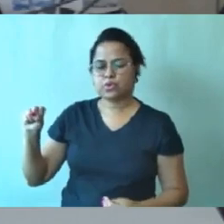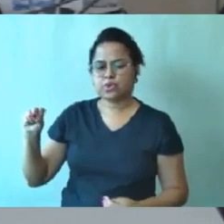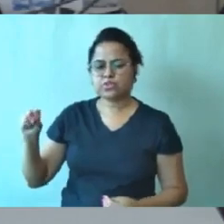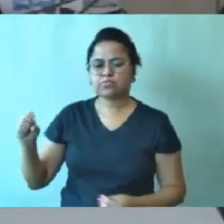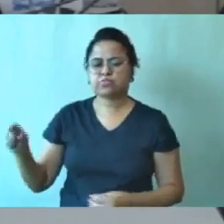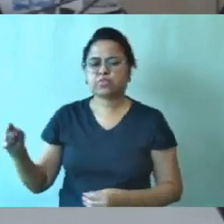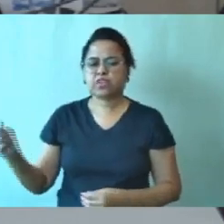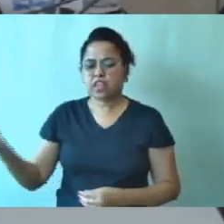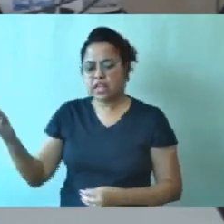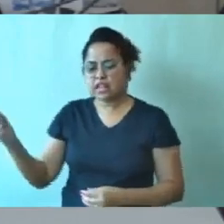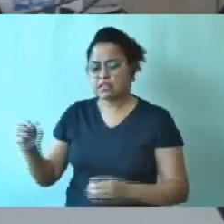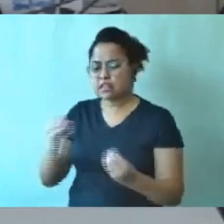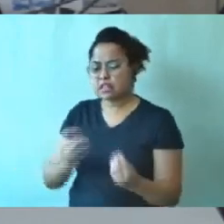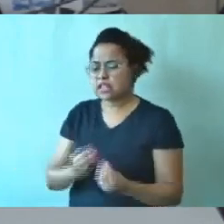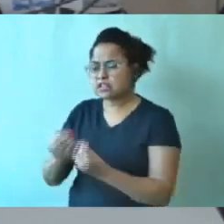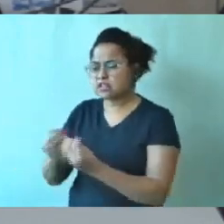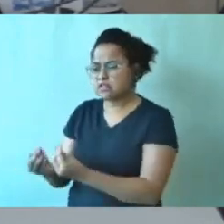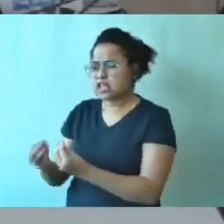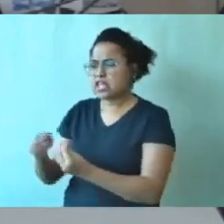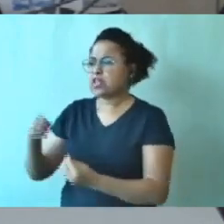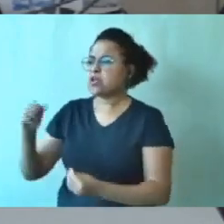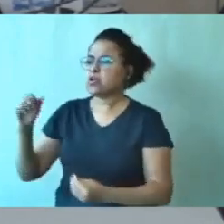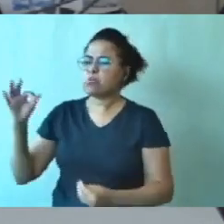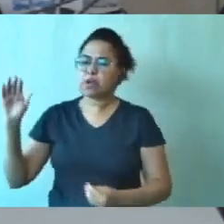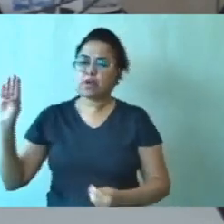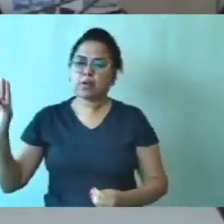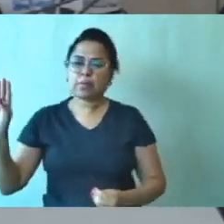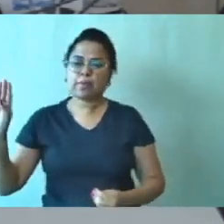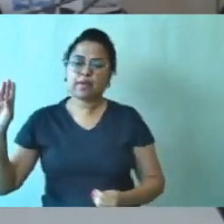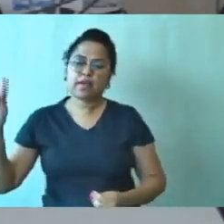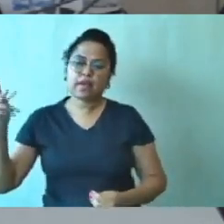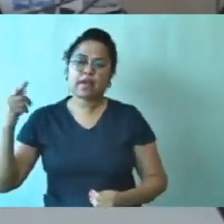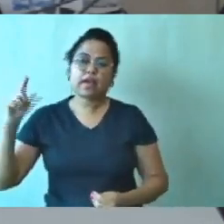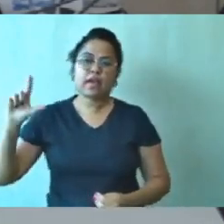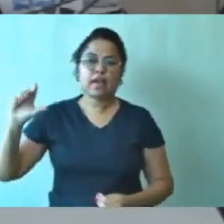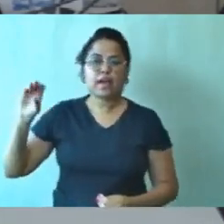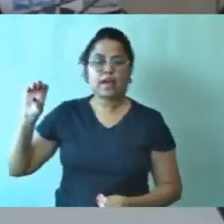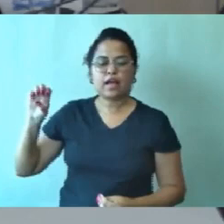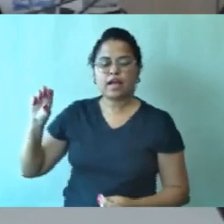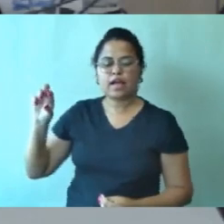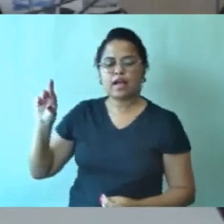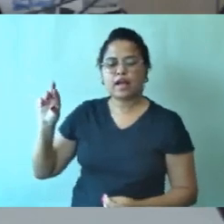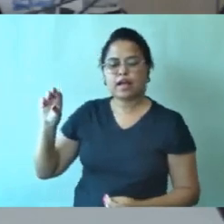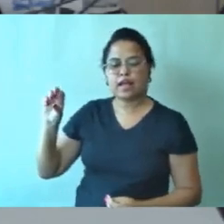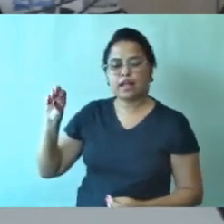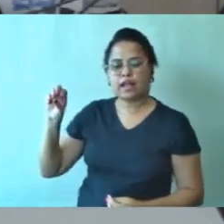perante o consórcio, para vocês, já estava ok. Como que foi feita essa gestão internamente?